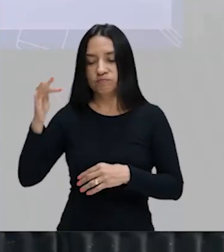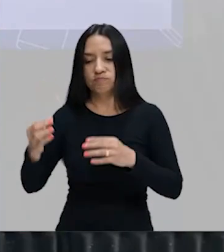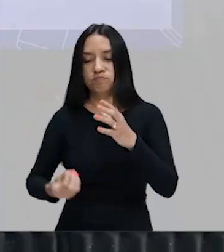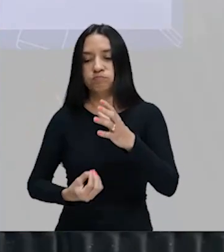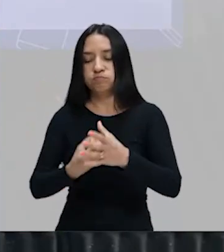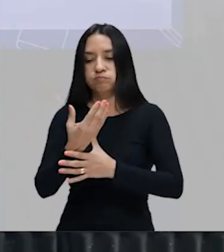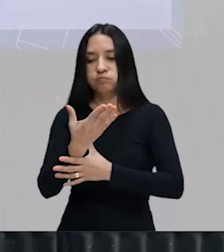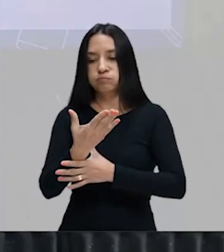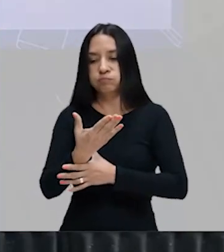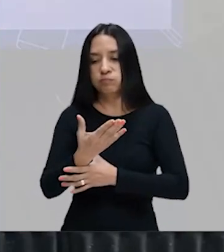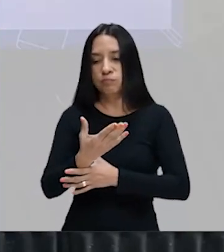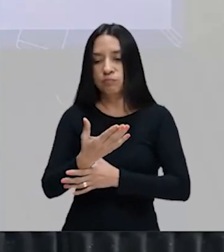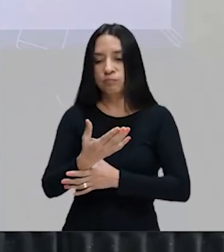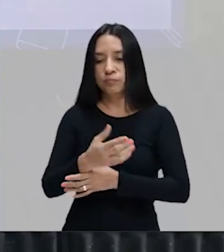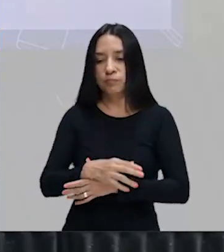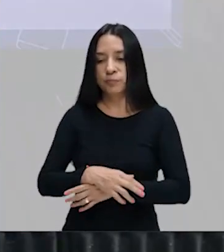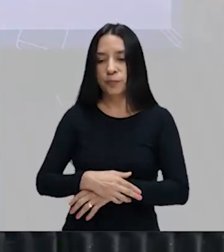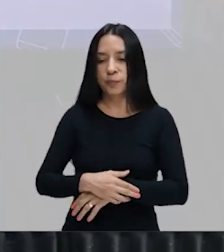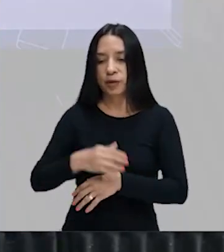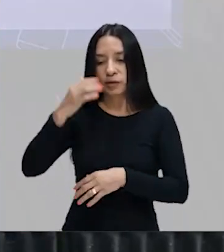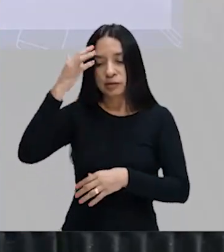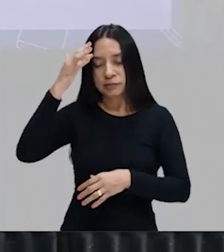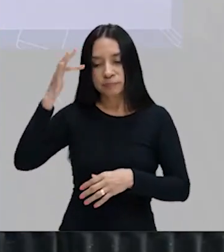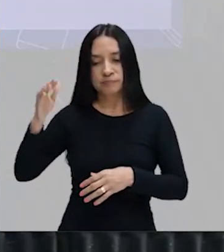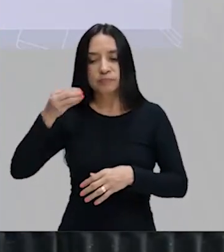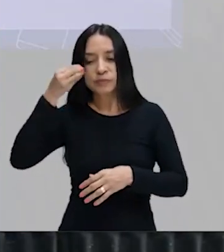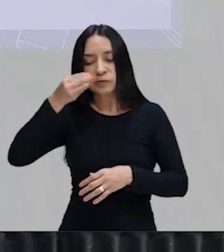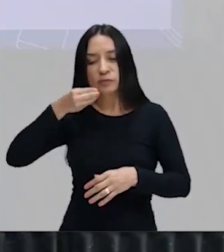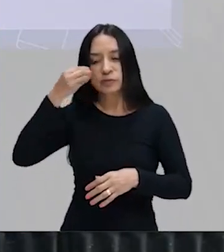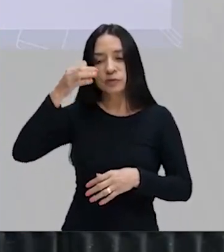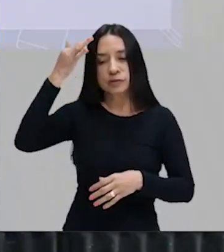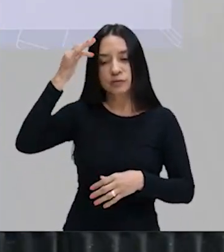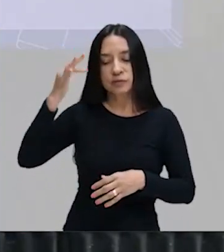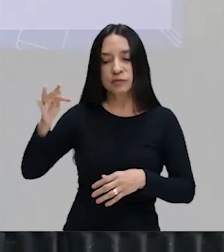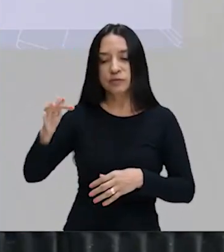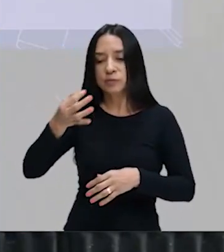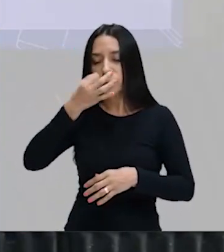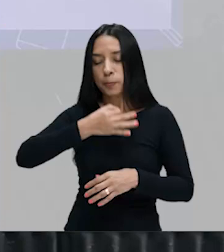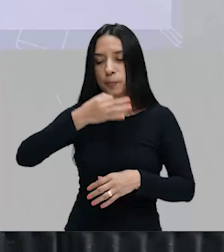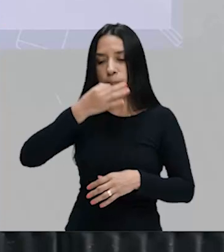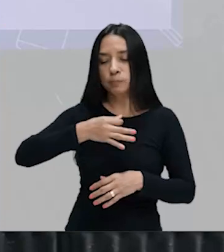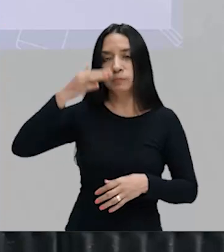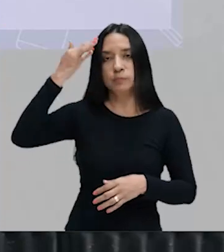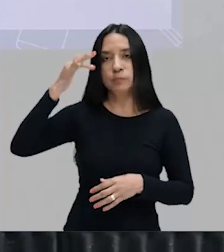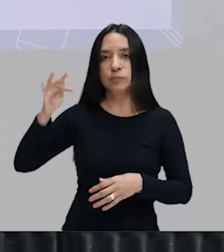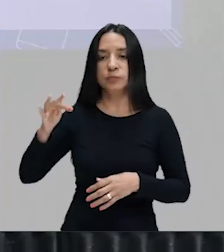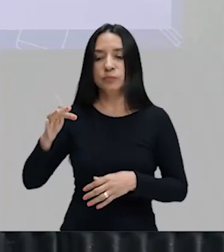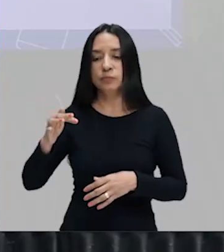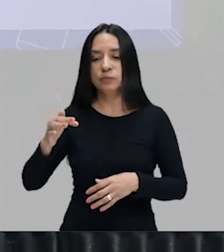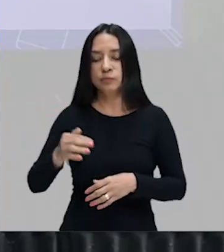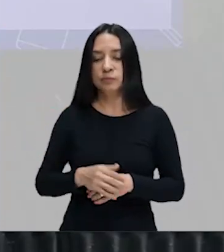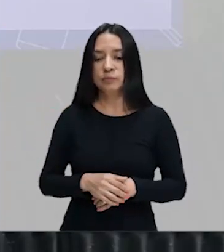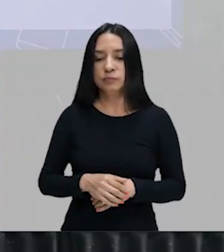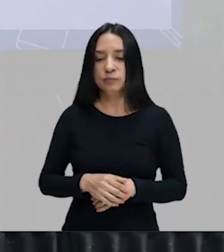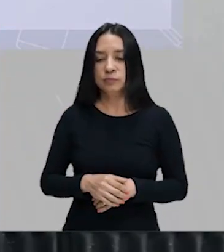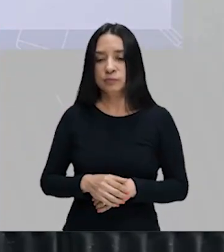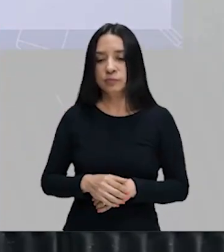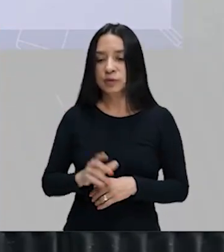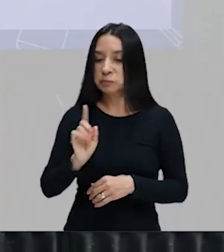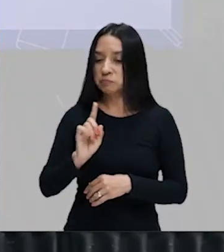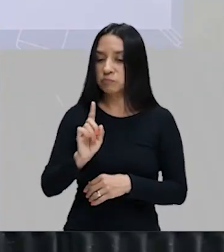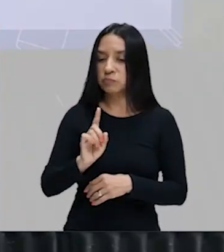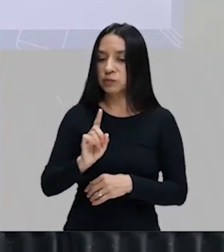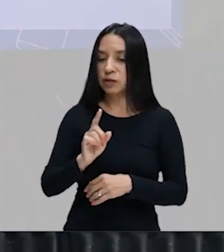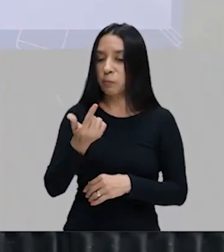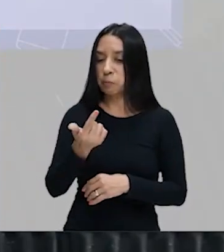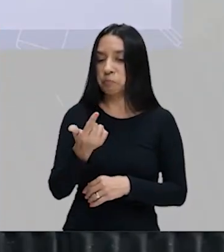ok? Então, esta reflexão filosófica, esta experiência filosófica, esta crítica filosófica, daí não ser acrítico, obviamente, tá?